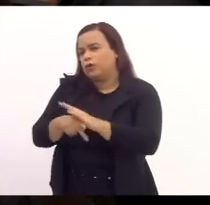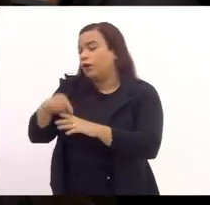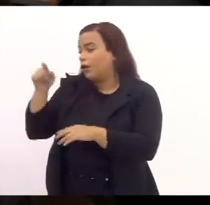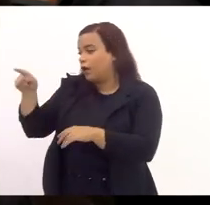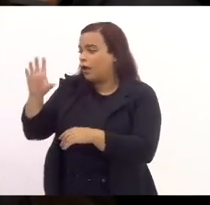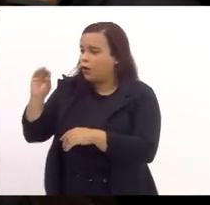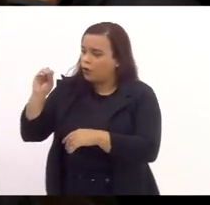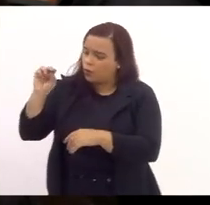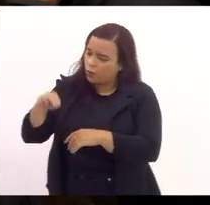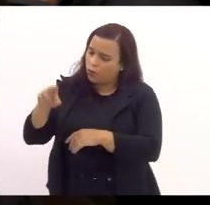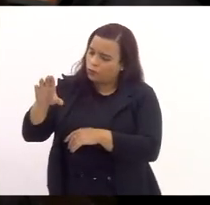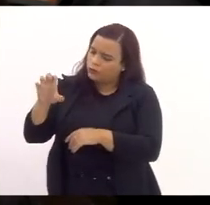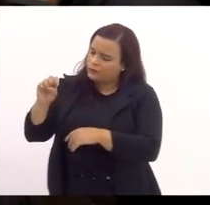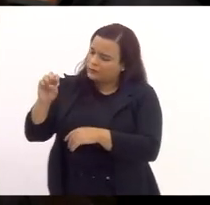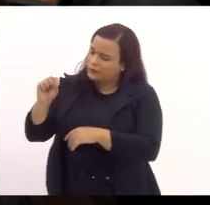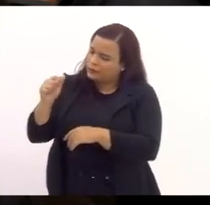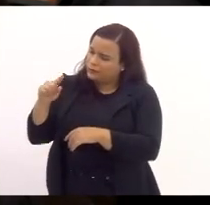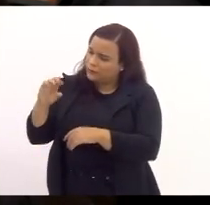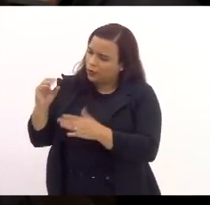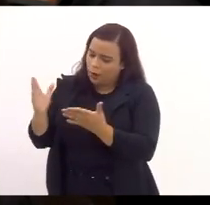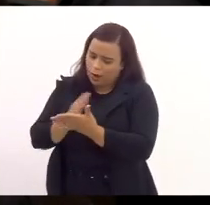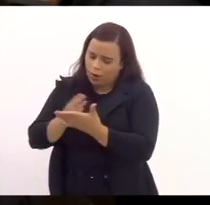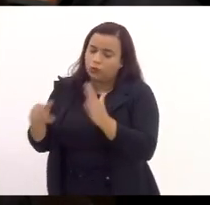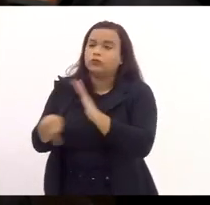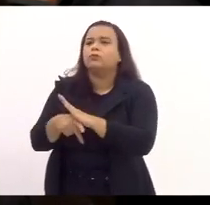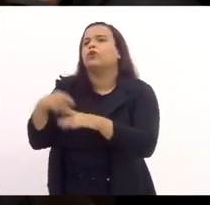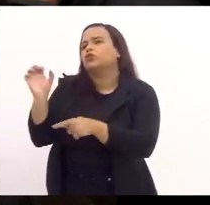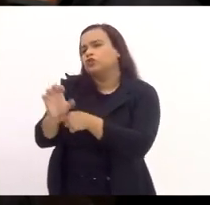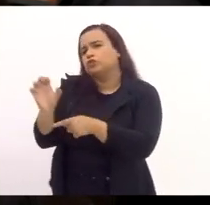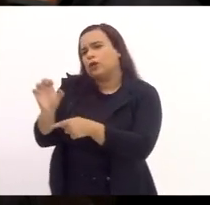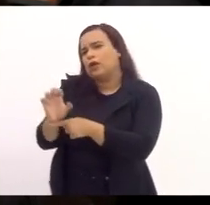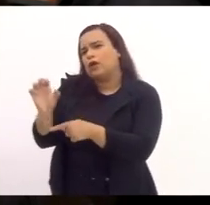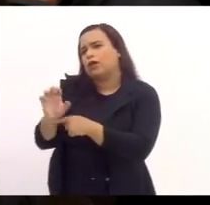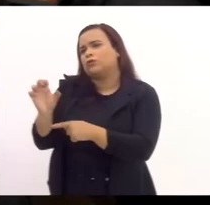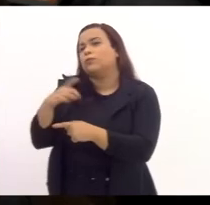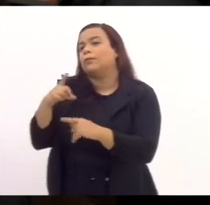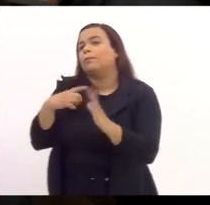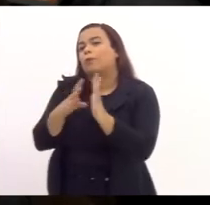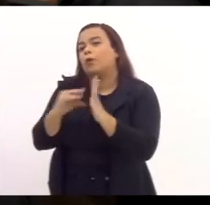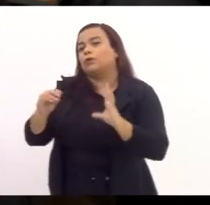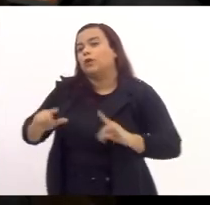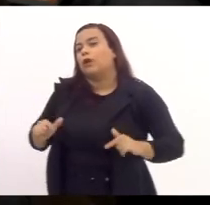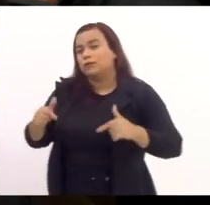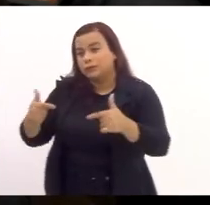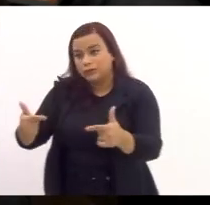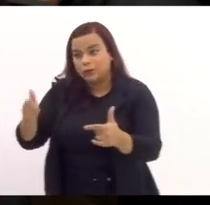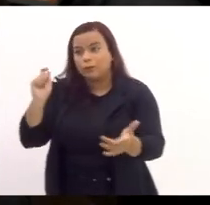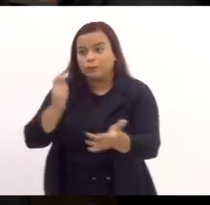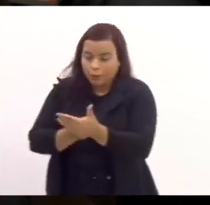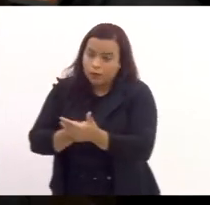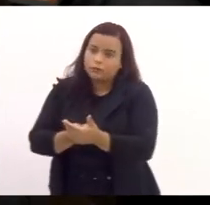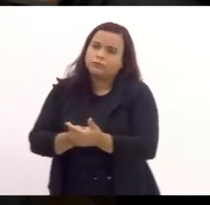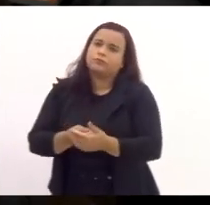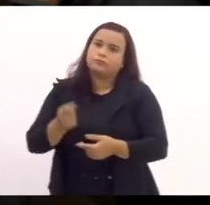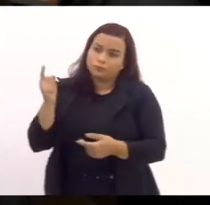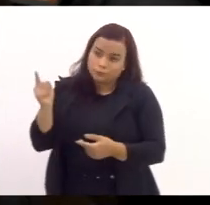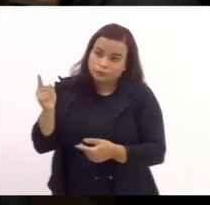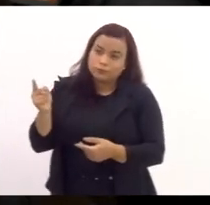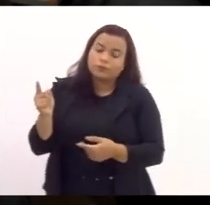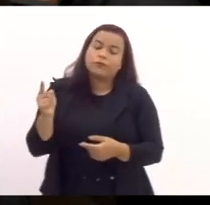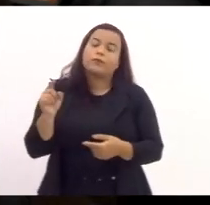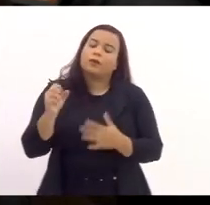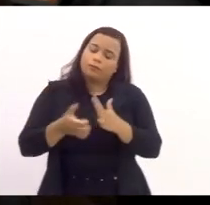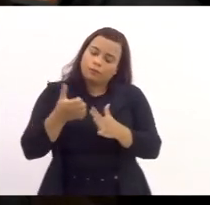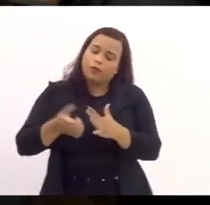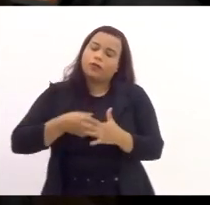concessão, alguns terrenos do Estado, foram dados no modelo de dação em pagamento à Supervia. Alguns